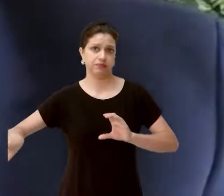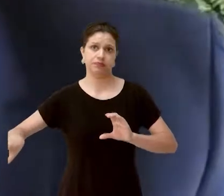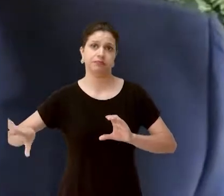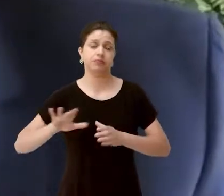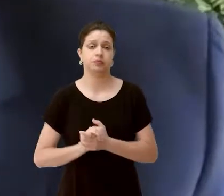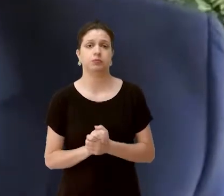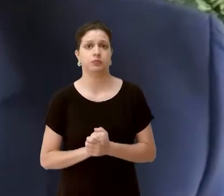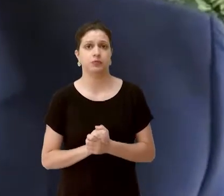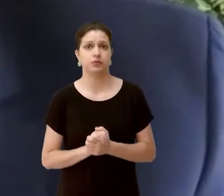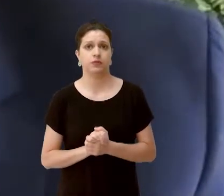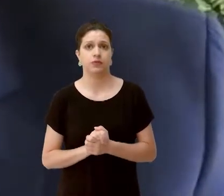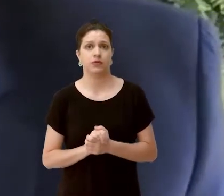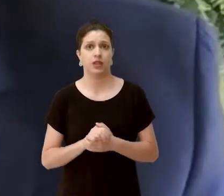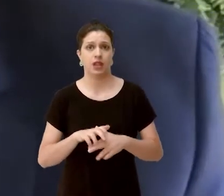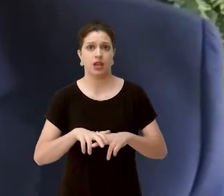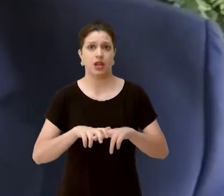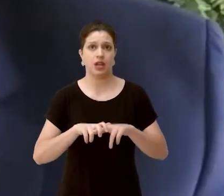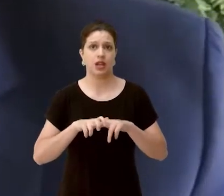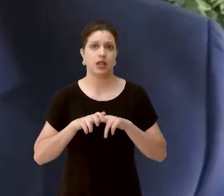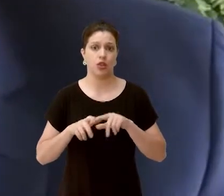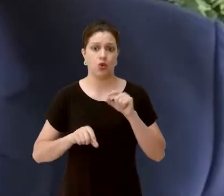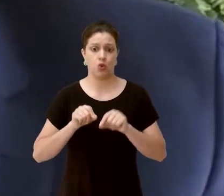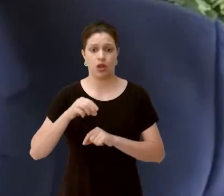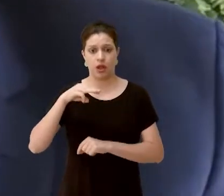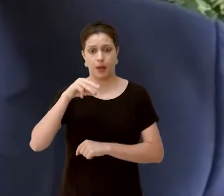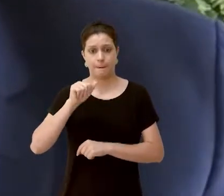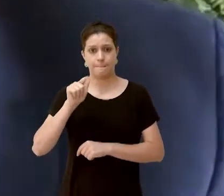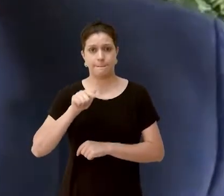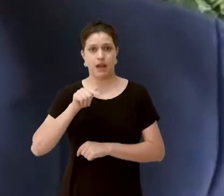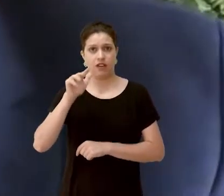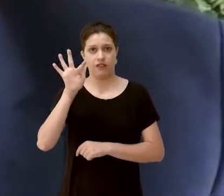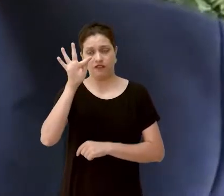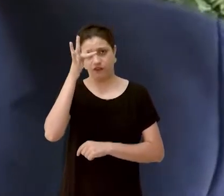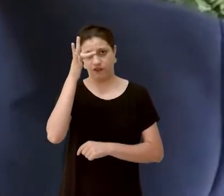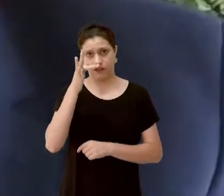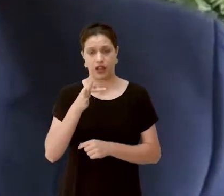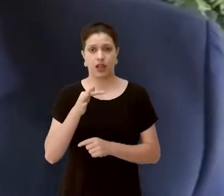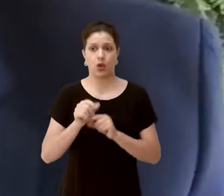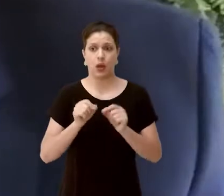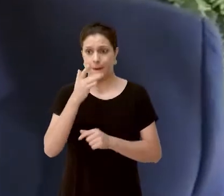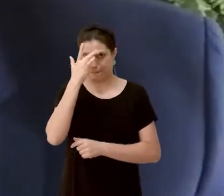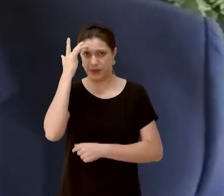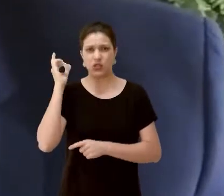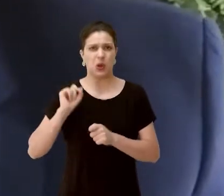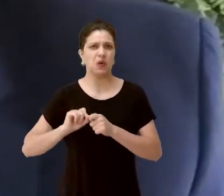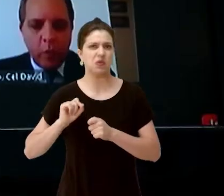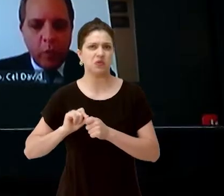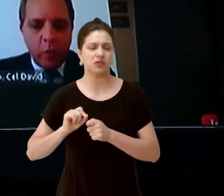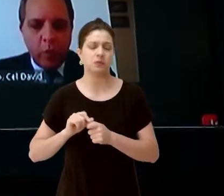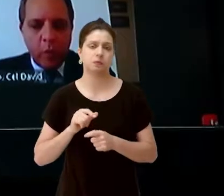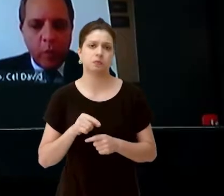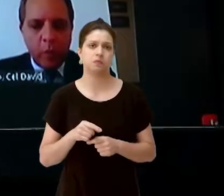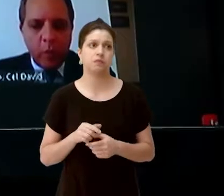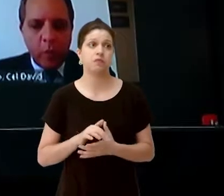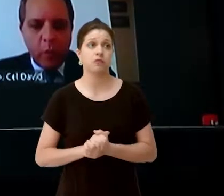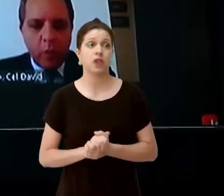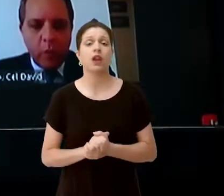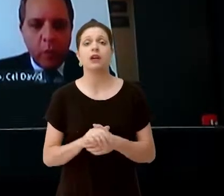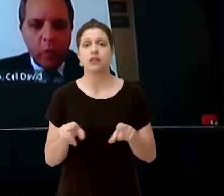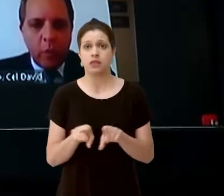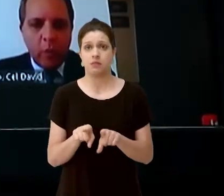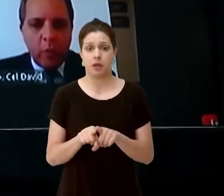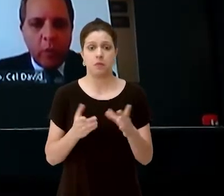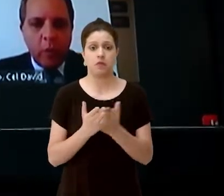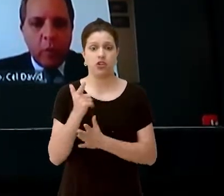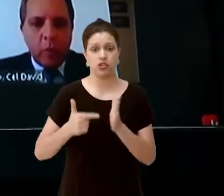natureza pessoal, então agora fica configurada a má-fé das prestadoras que fizerem isso. Durante a sessão, os parlamentares